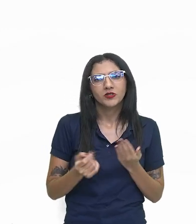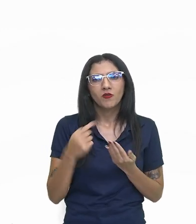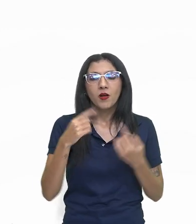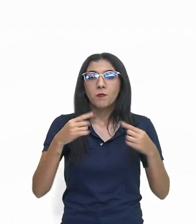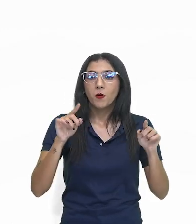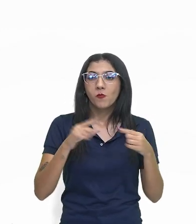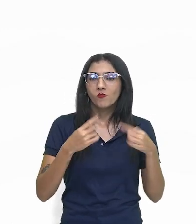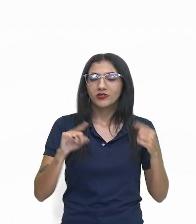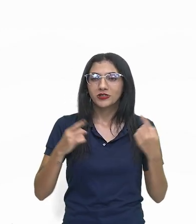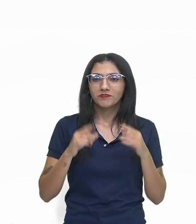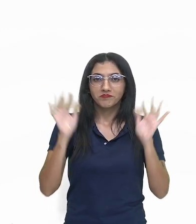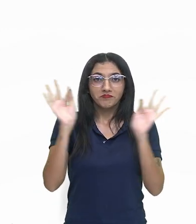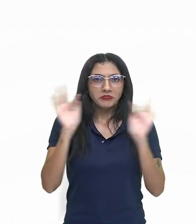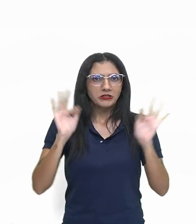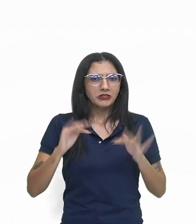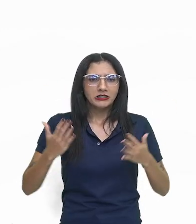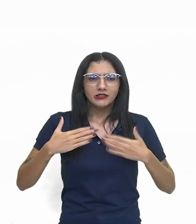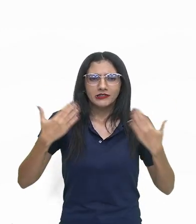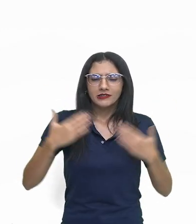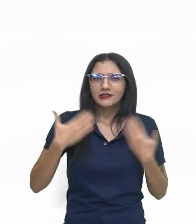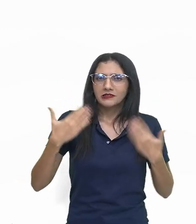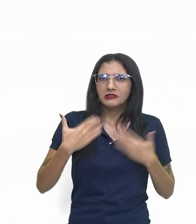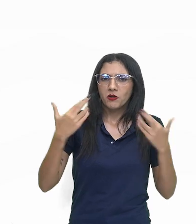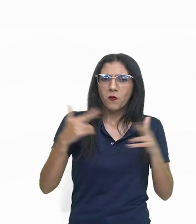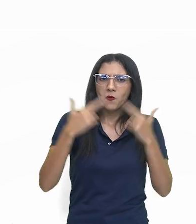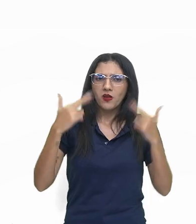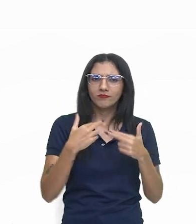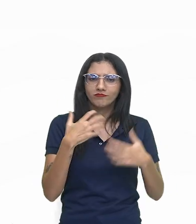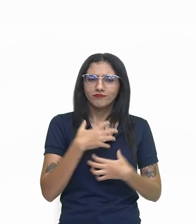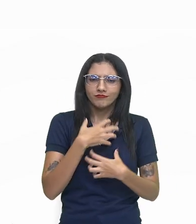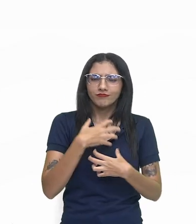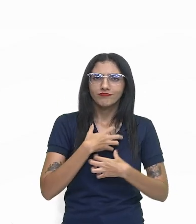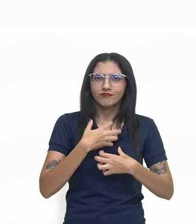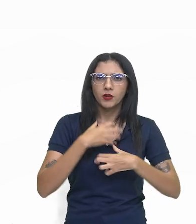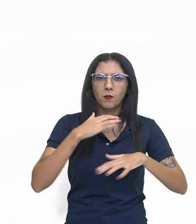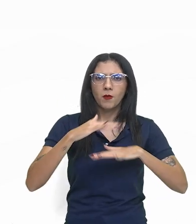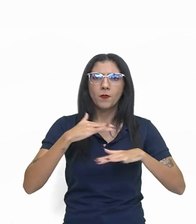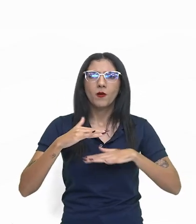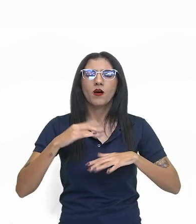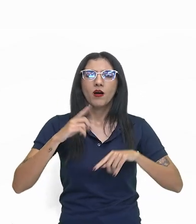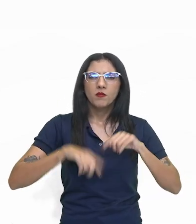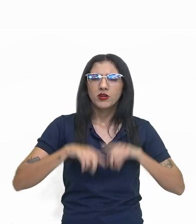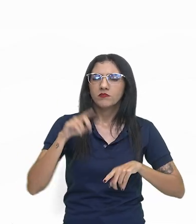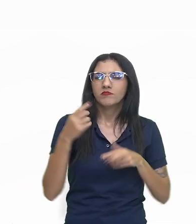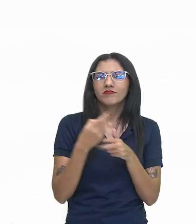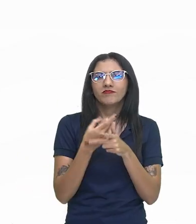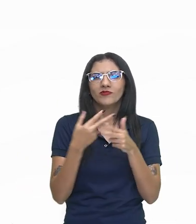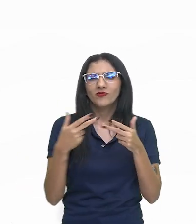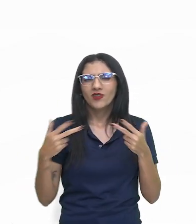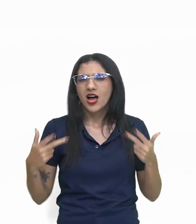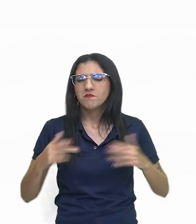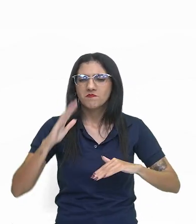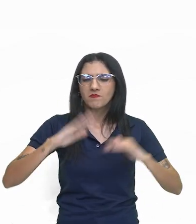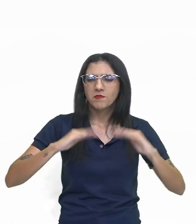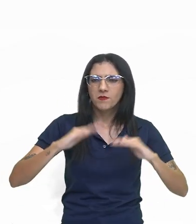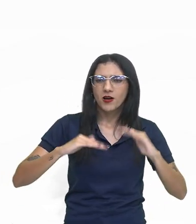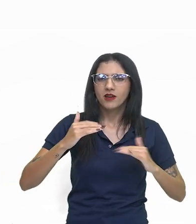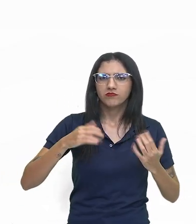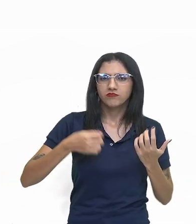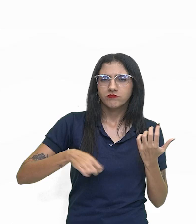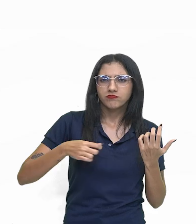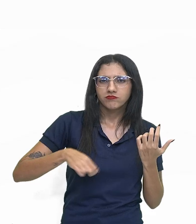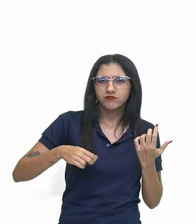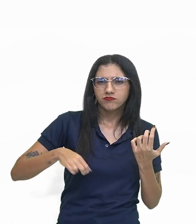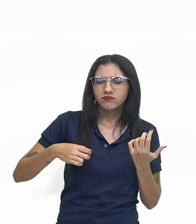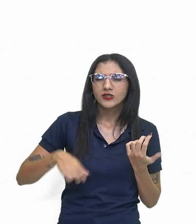música animada e contagiante que vai ser ali ritmada através de tambores, do afoxé, do banjo,